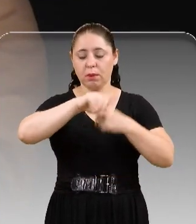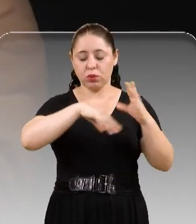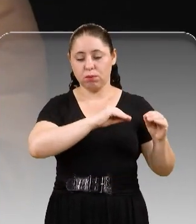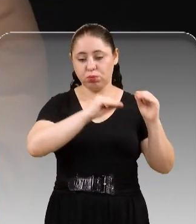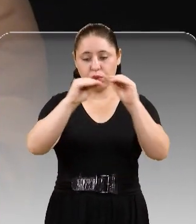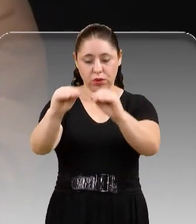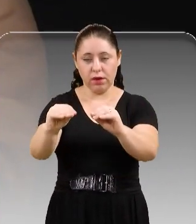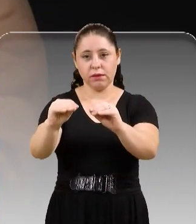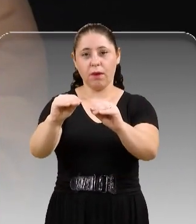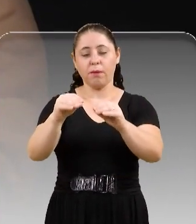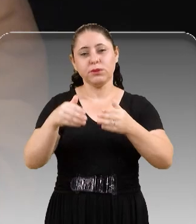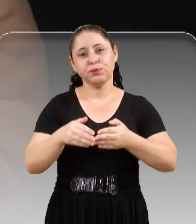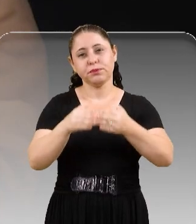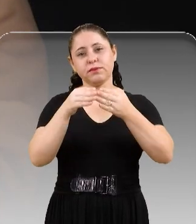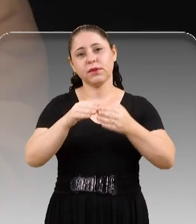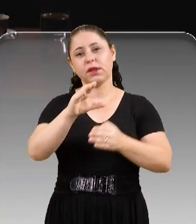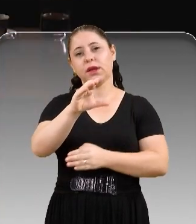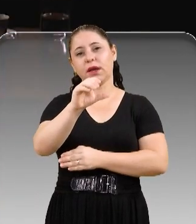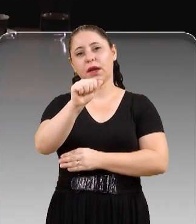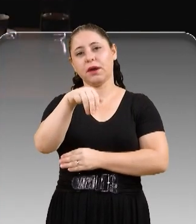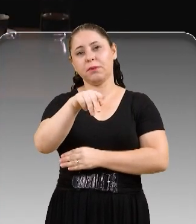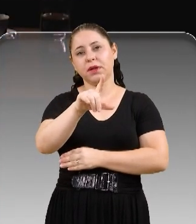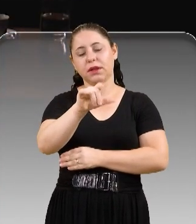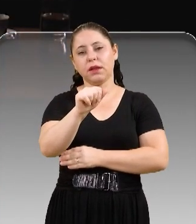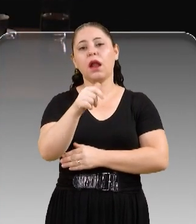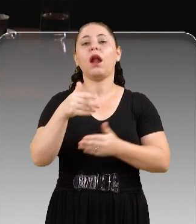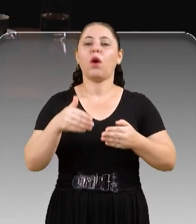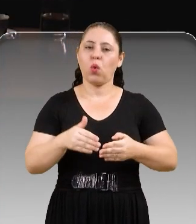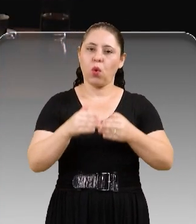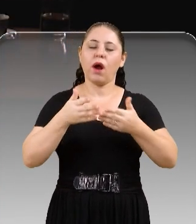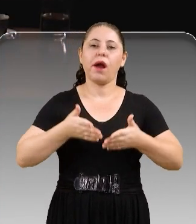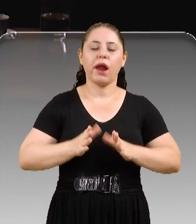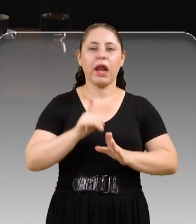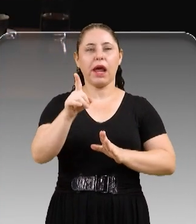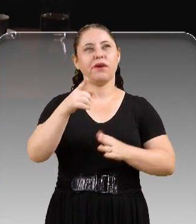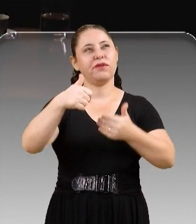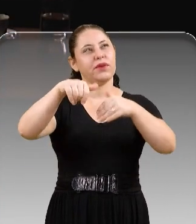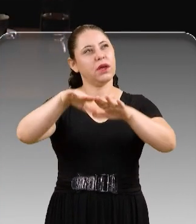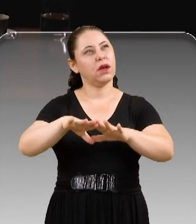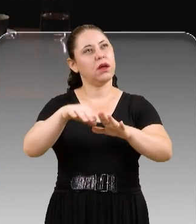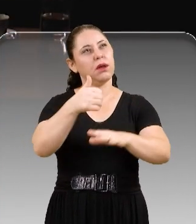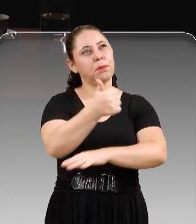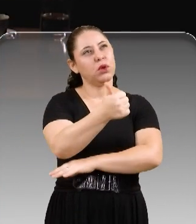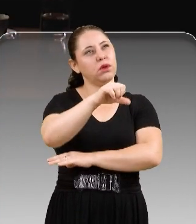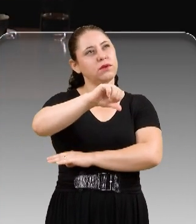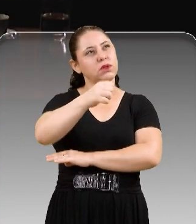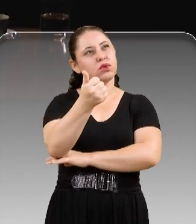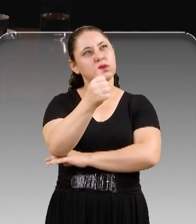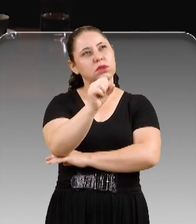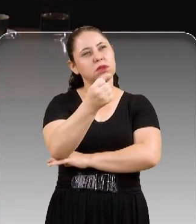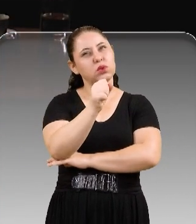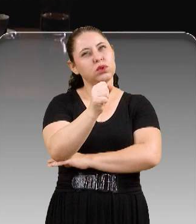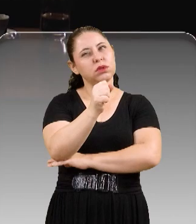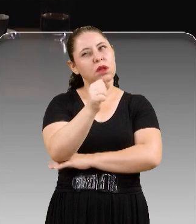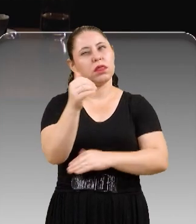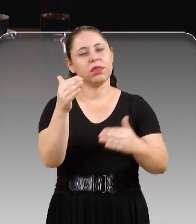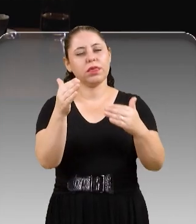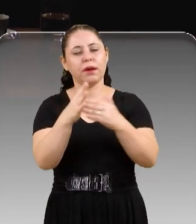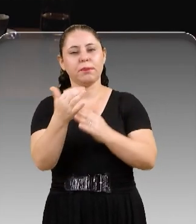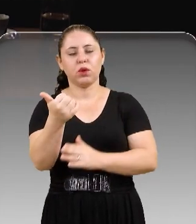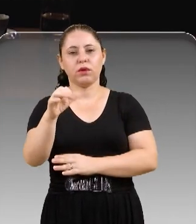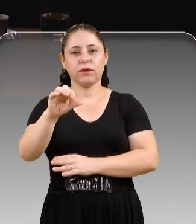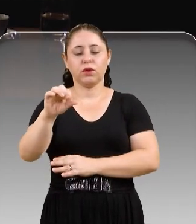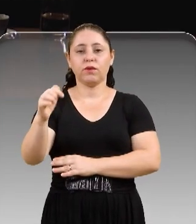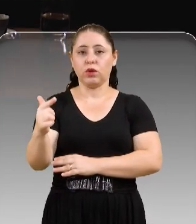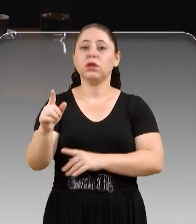que nasceu lá em Corumbá mesmo. Ali em Corumbá eu fiquei de 88 a 92 e vim promovido também por merecimento